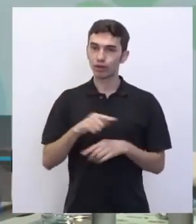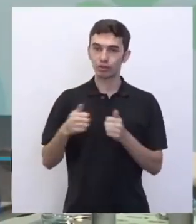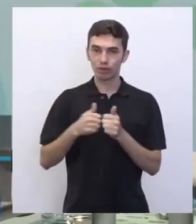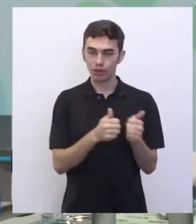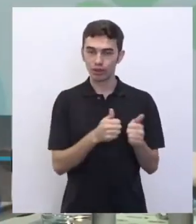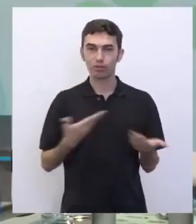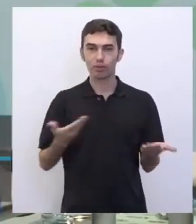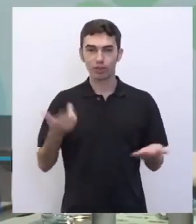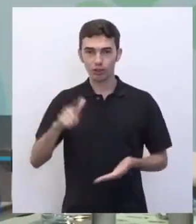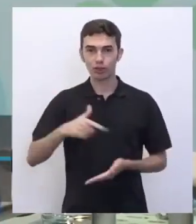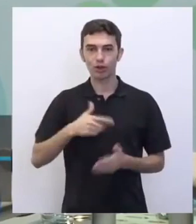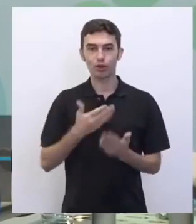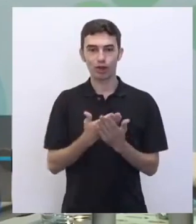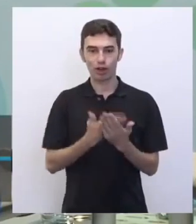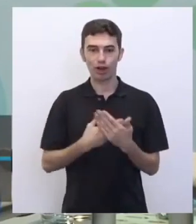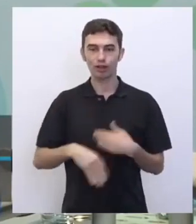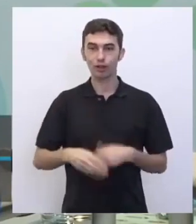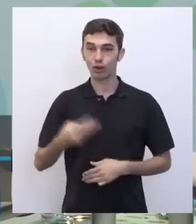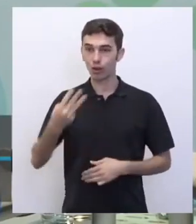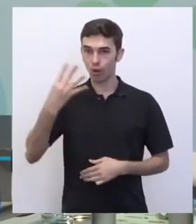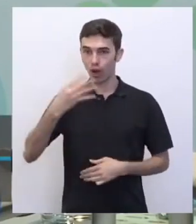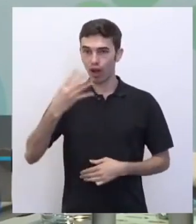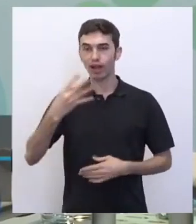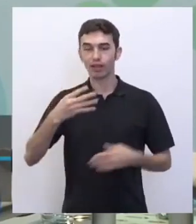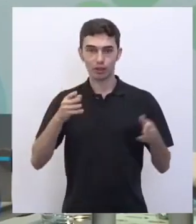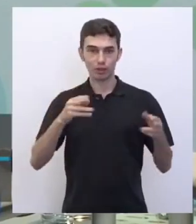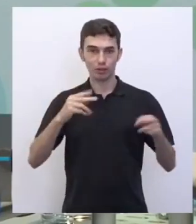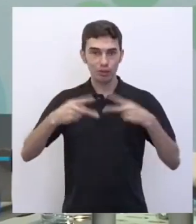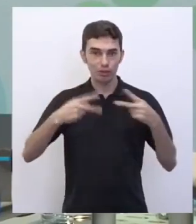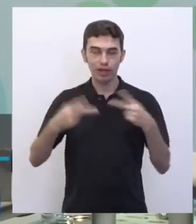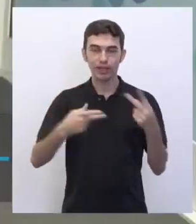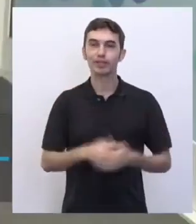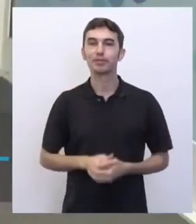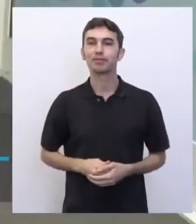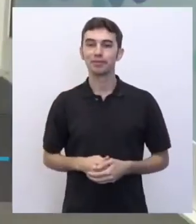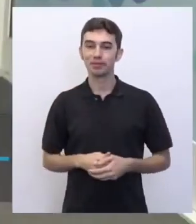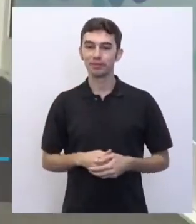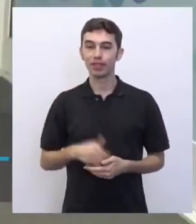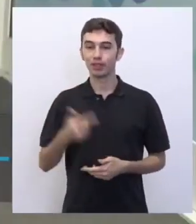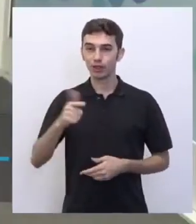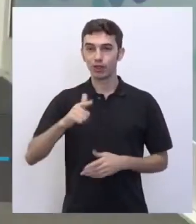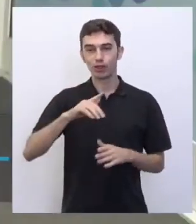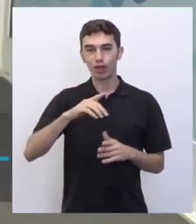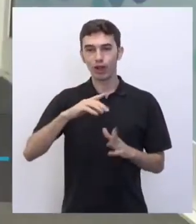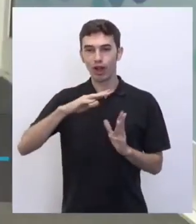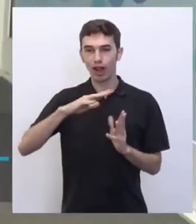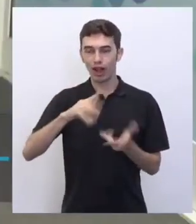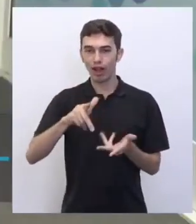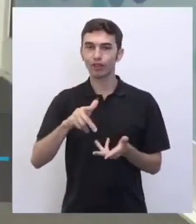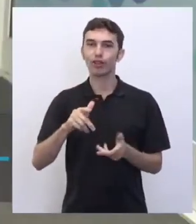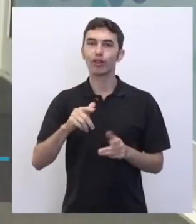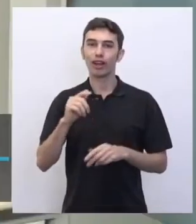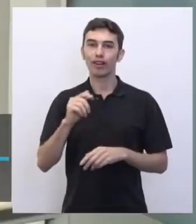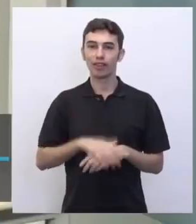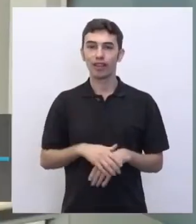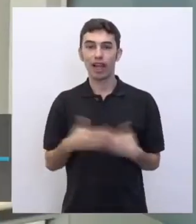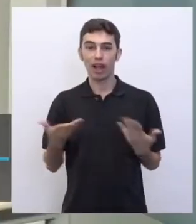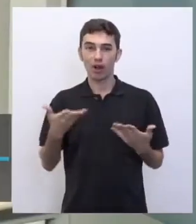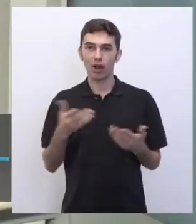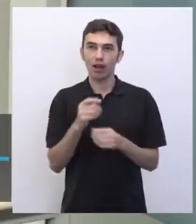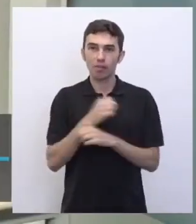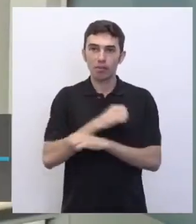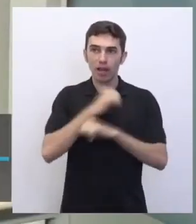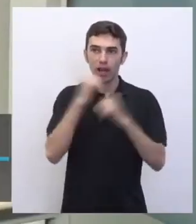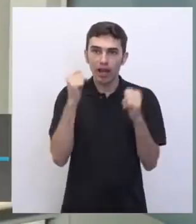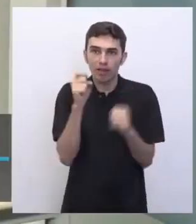uma aula de geografia, quarto bimestre, né, professora? Isso mesmo. Mais uma aula de geografia do quarto bimestre. É uma manhã fria aqui em